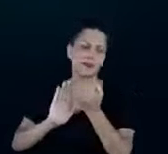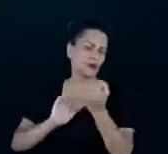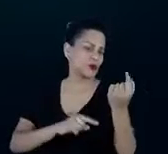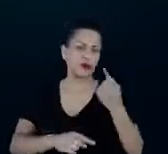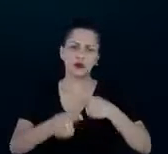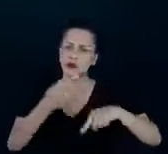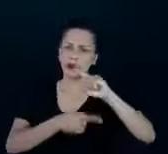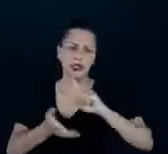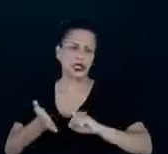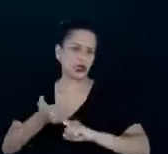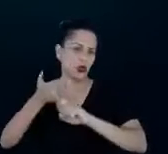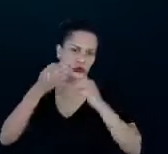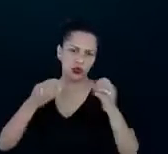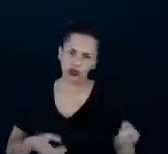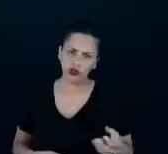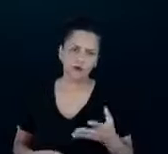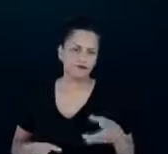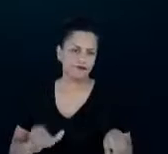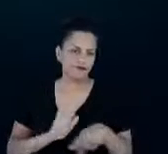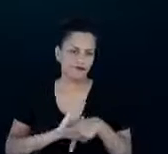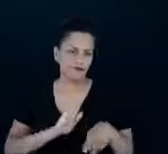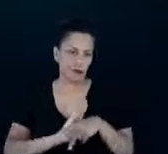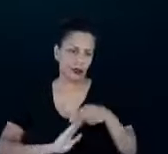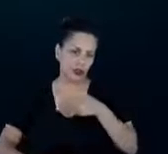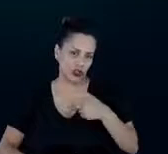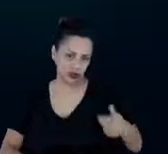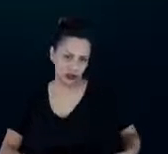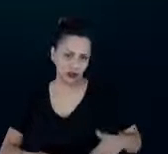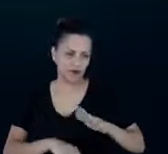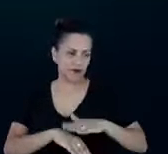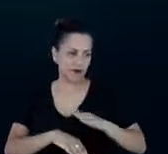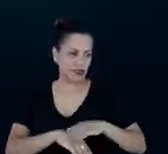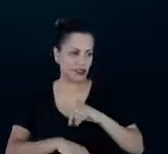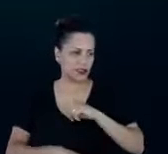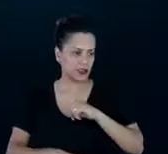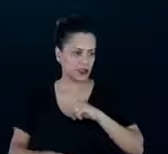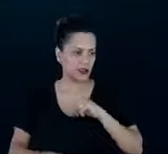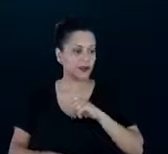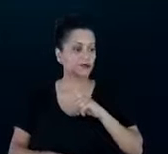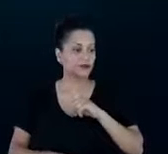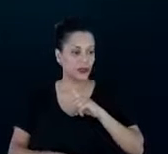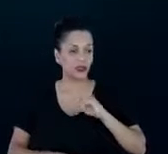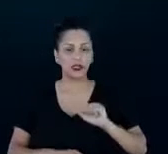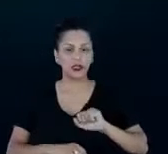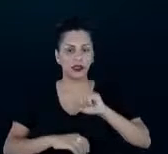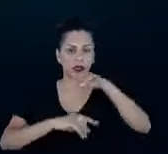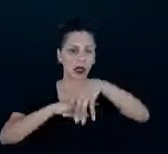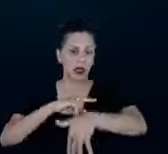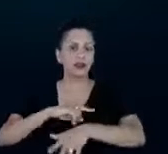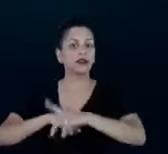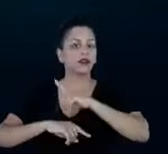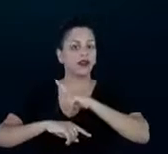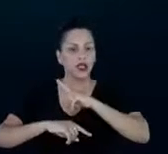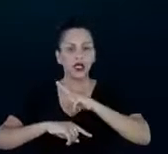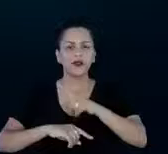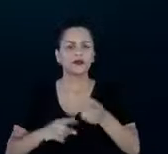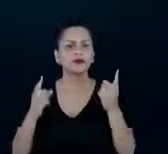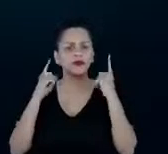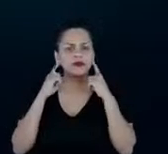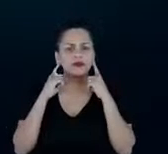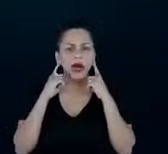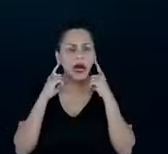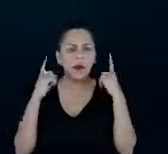fazer um ele viaja mais de 350 km por hora é um veículo elétrico totalmente silencioso